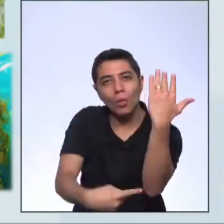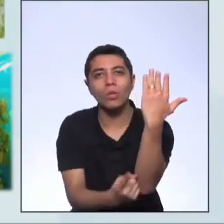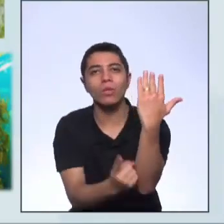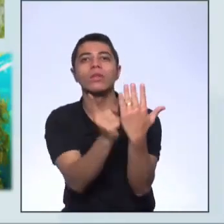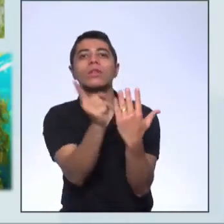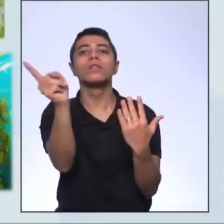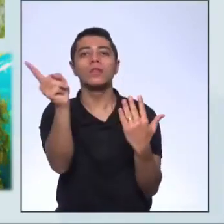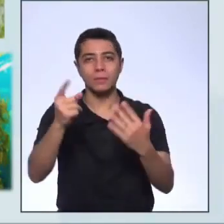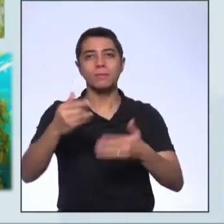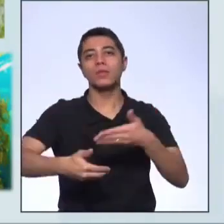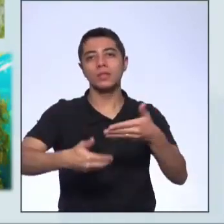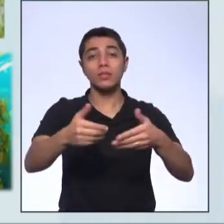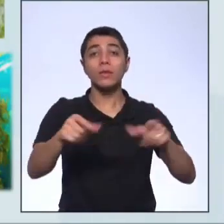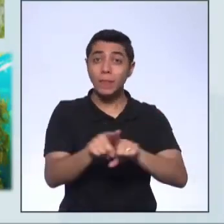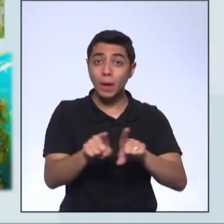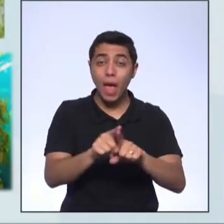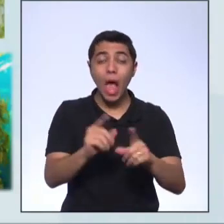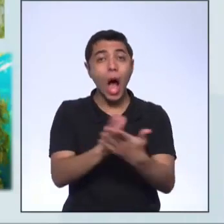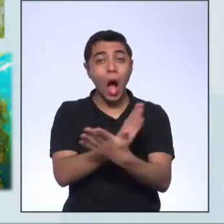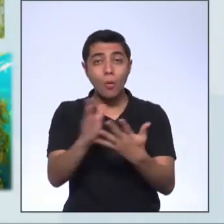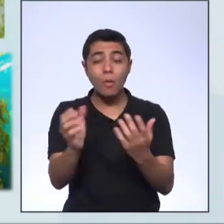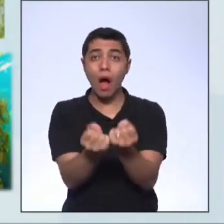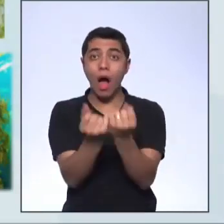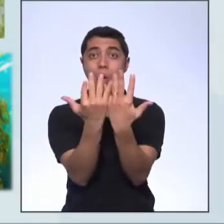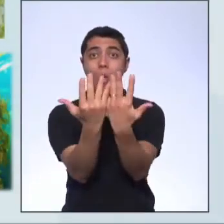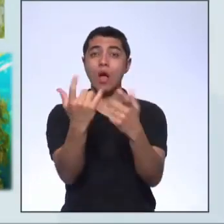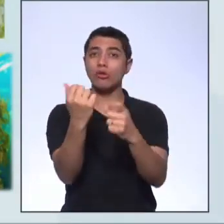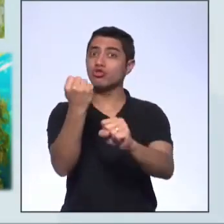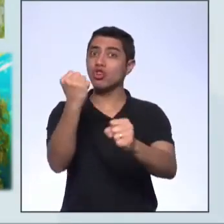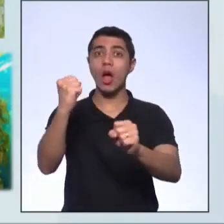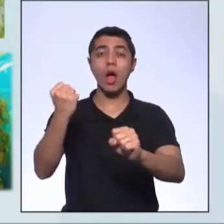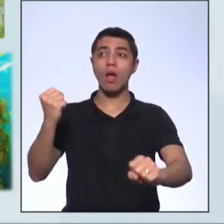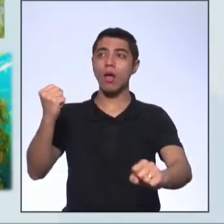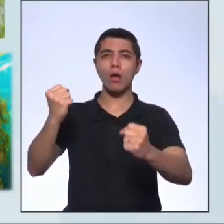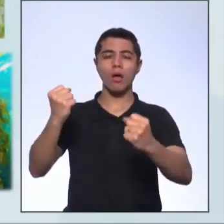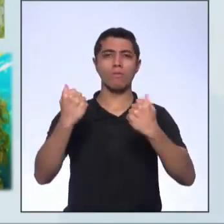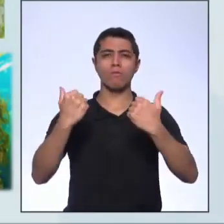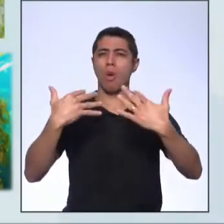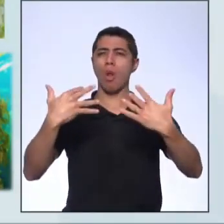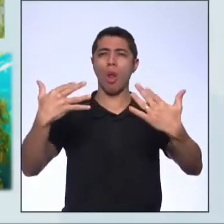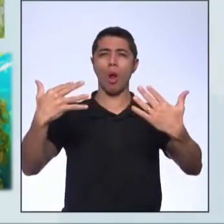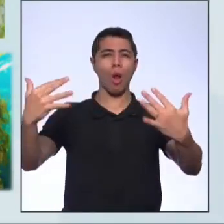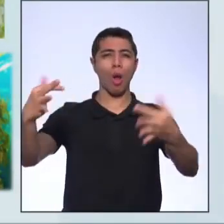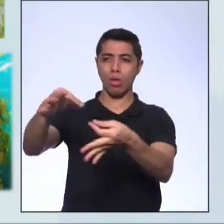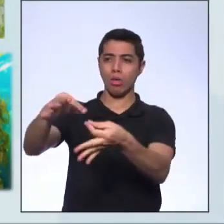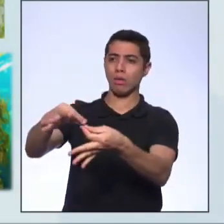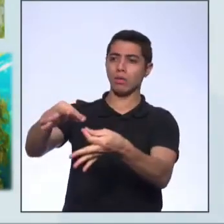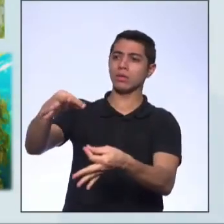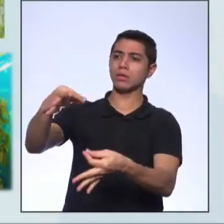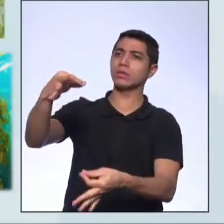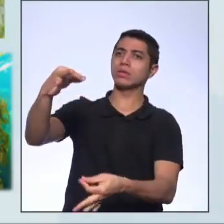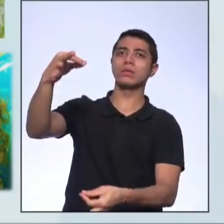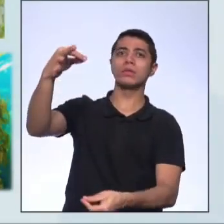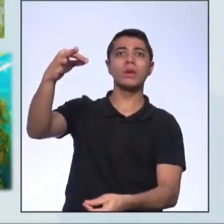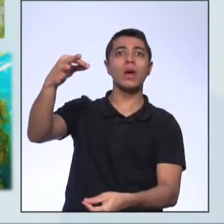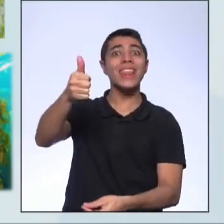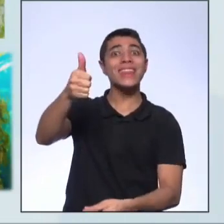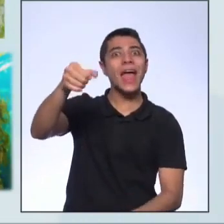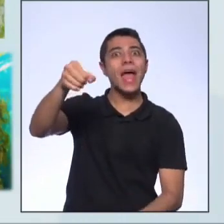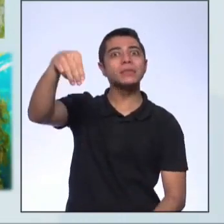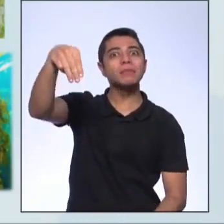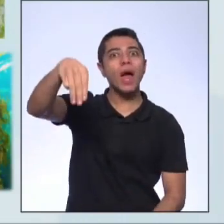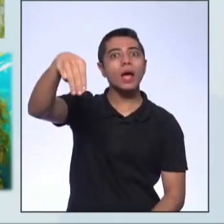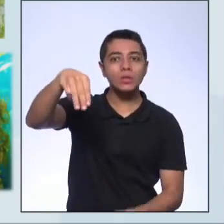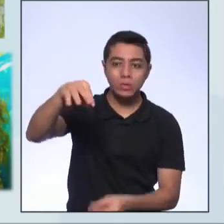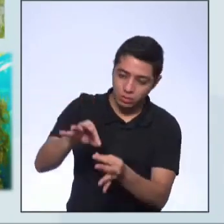talófitas, que são essas algas gigantonas aí que a gente vê com, sei lá, 10 metros até, né? São muito longas